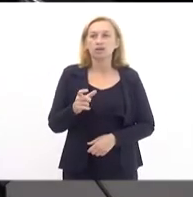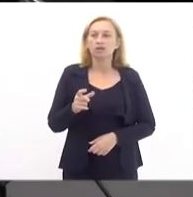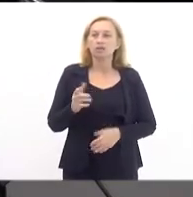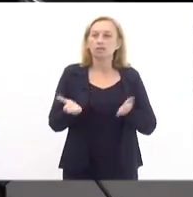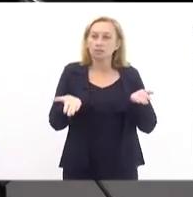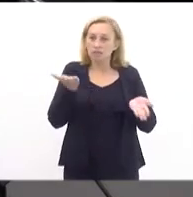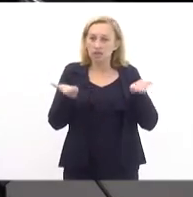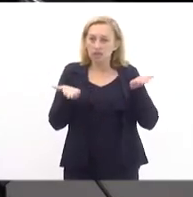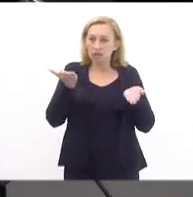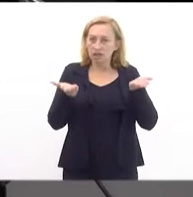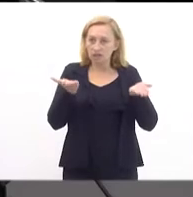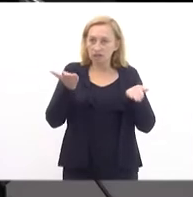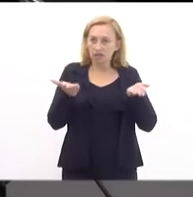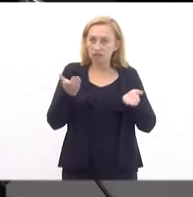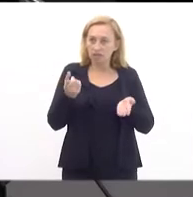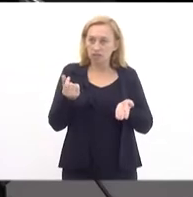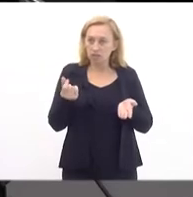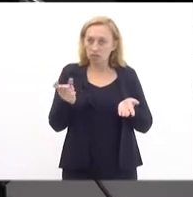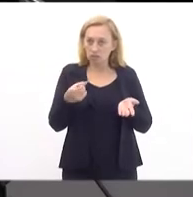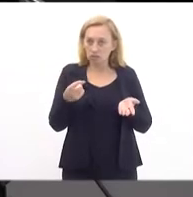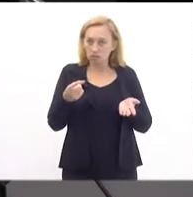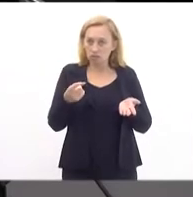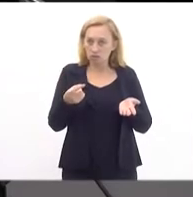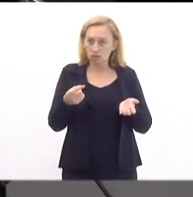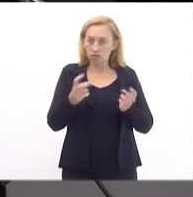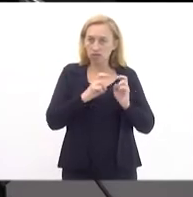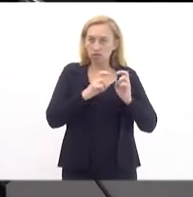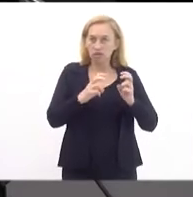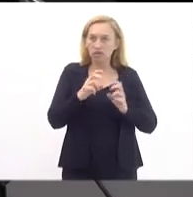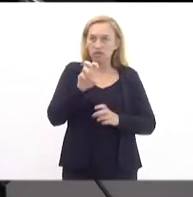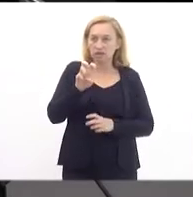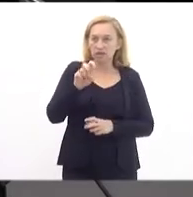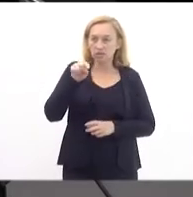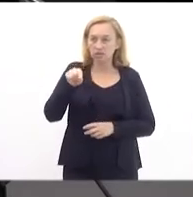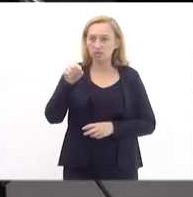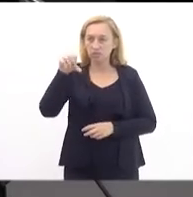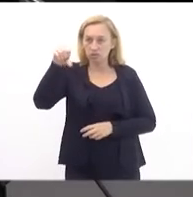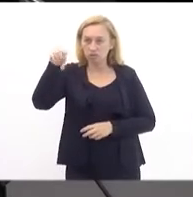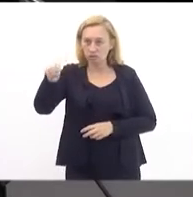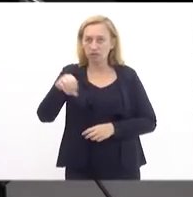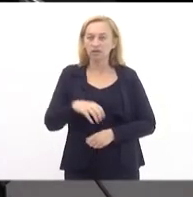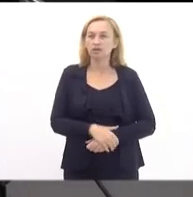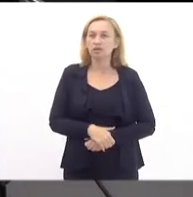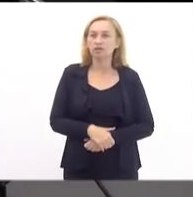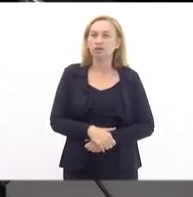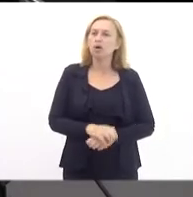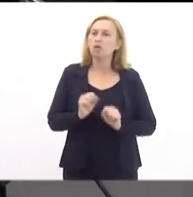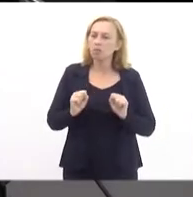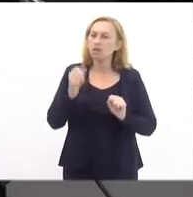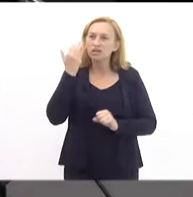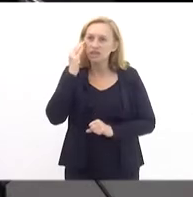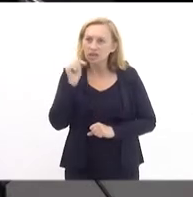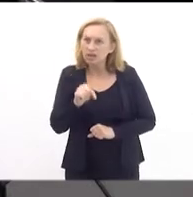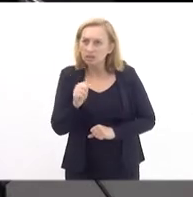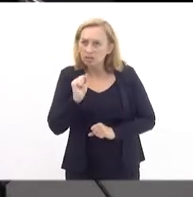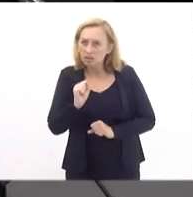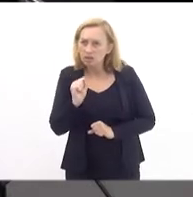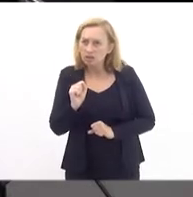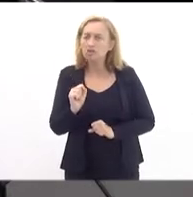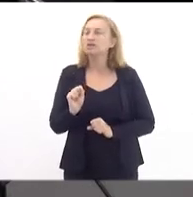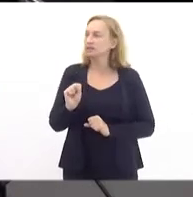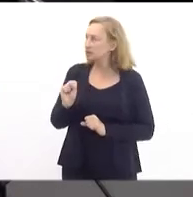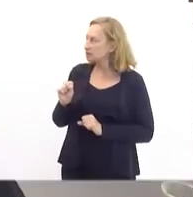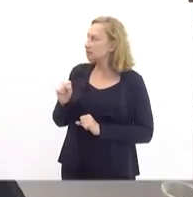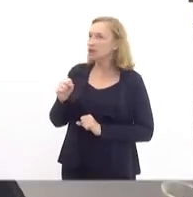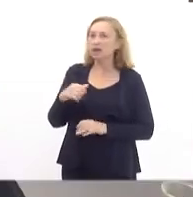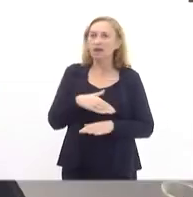equilíbrio, mesmo reajustada pelo IGPM, ela é de R$ 5,90. Então, posso intervir aqui? Pode, à vontade. Claro. Todos os deputados aqui,